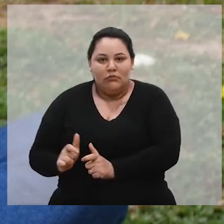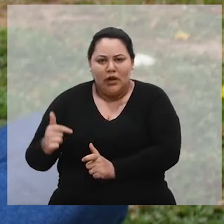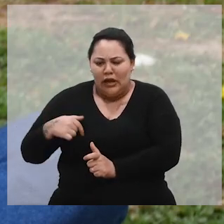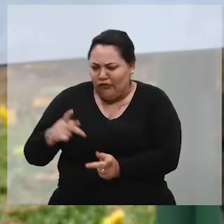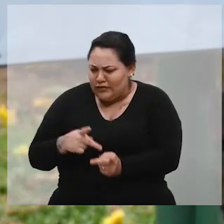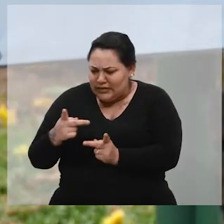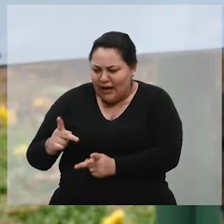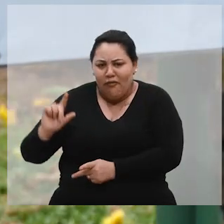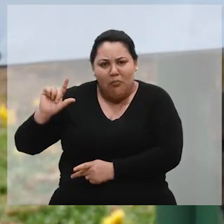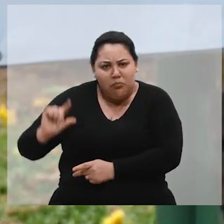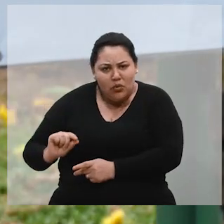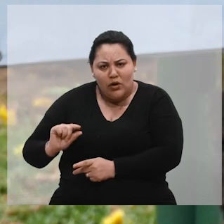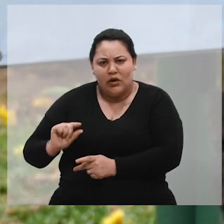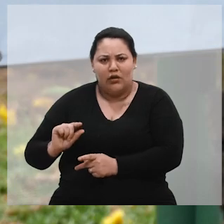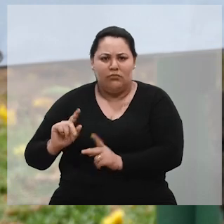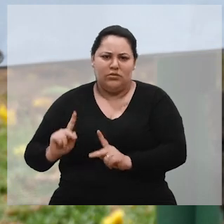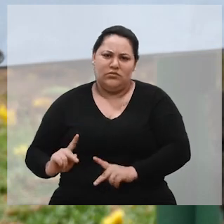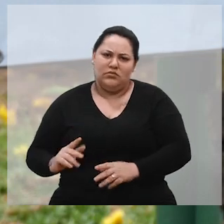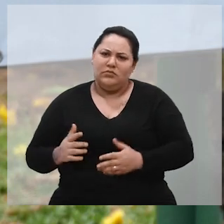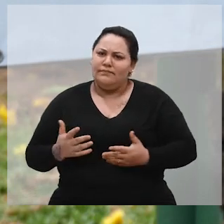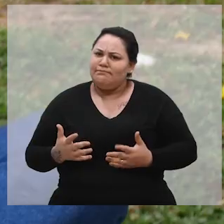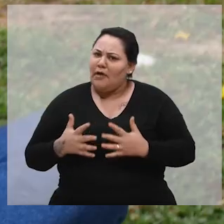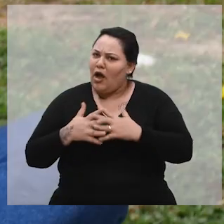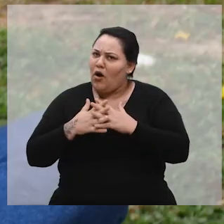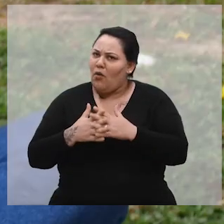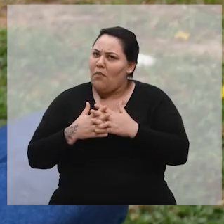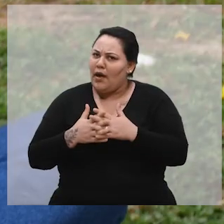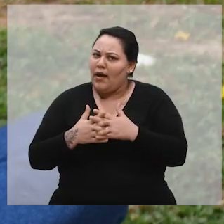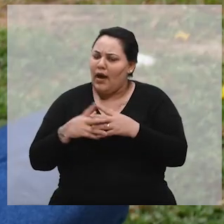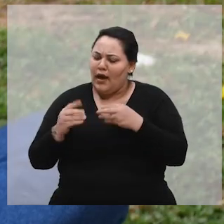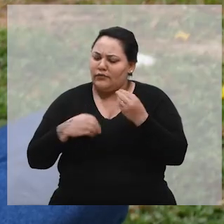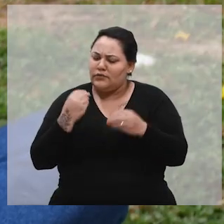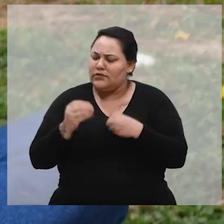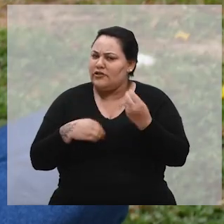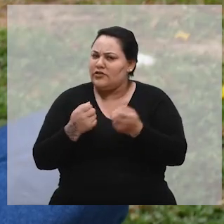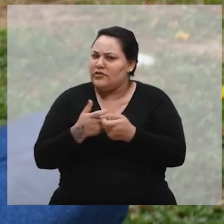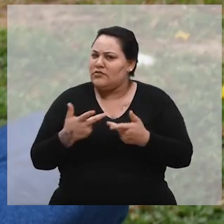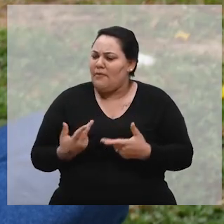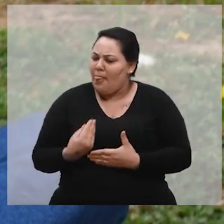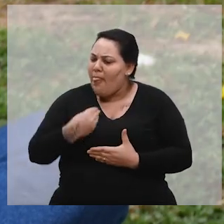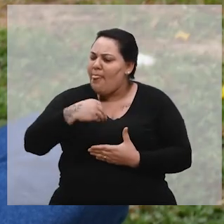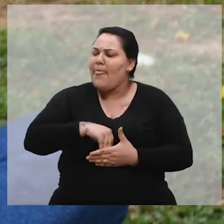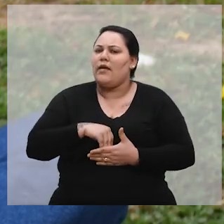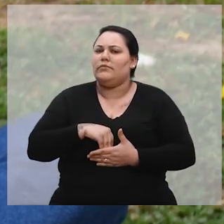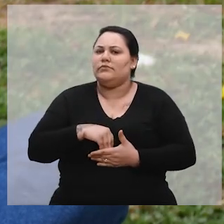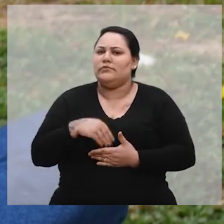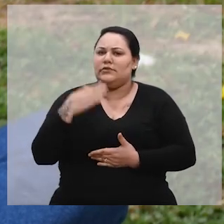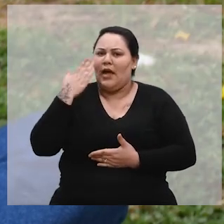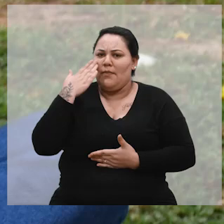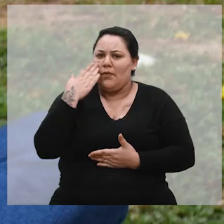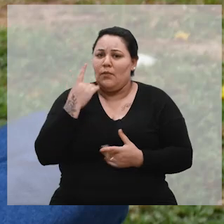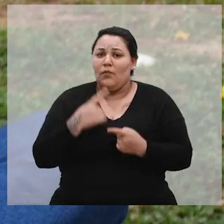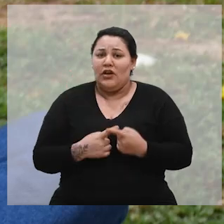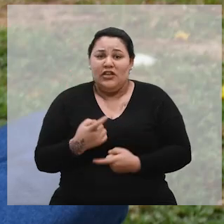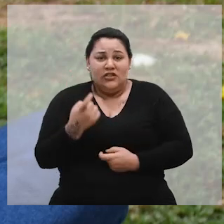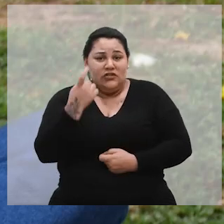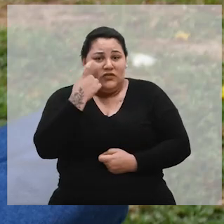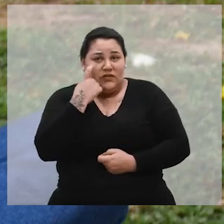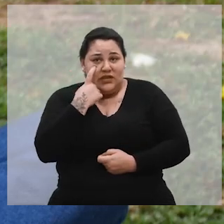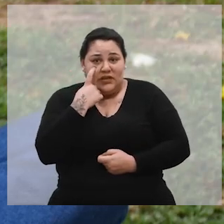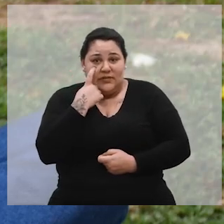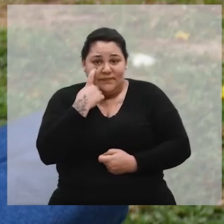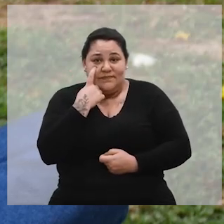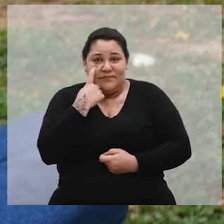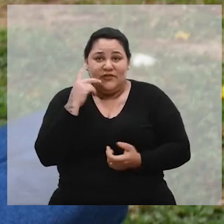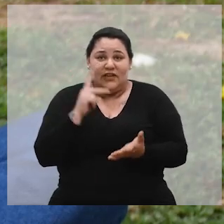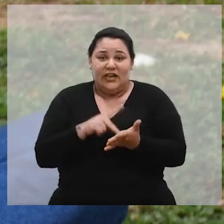tinha menos gente. Complicado, né? E aí tu sente isso dentro de ti, que a gente vê a